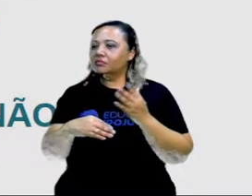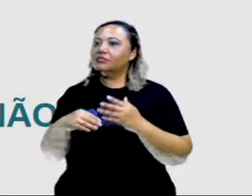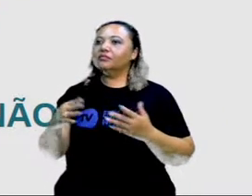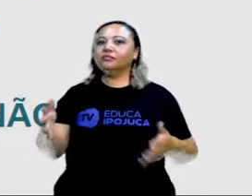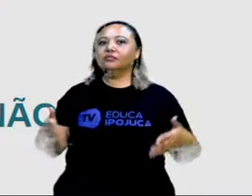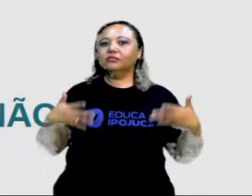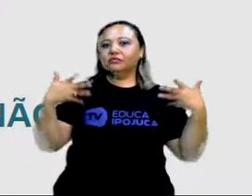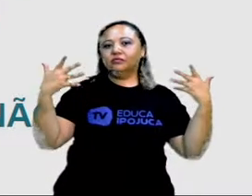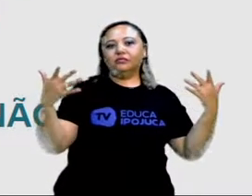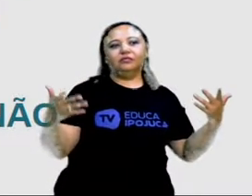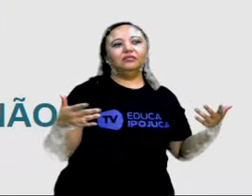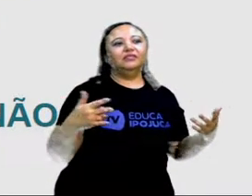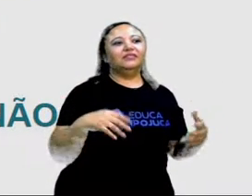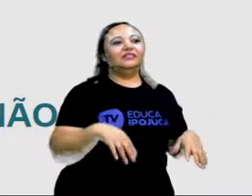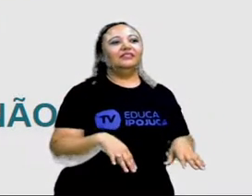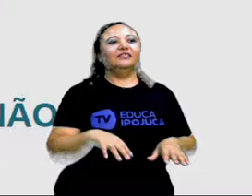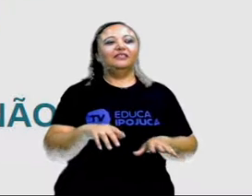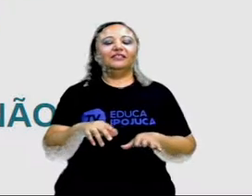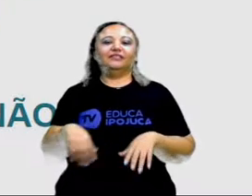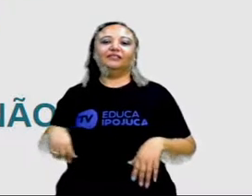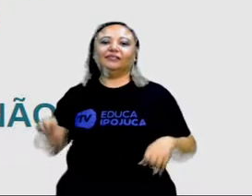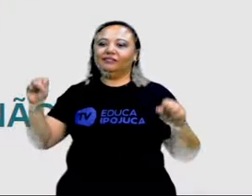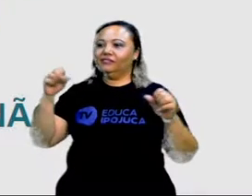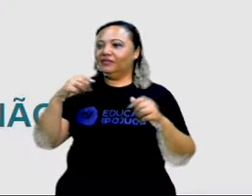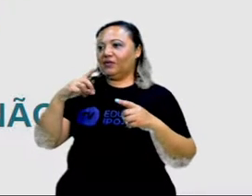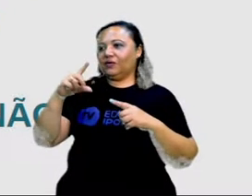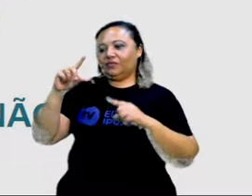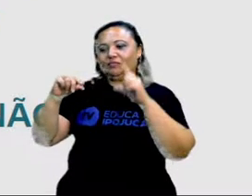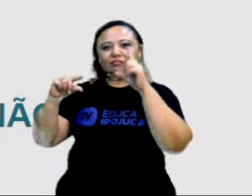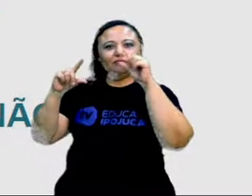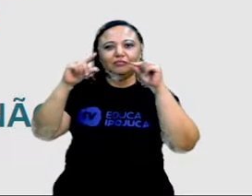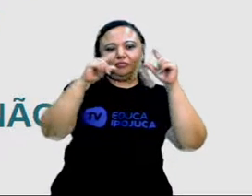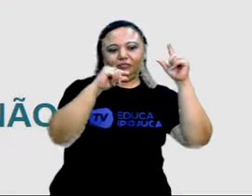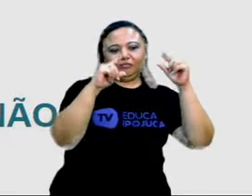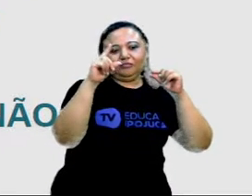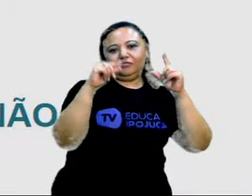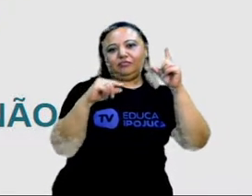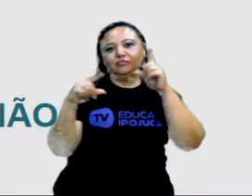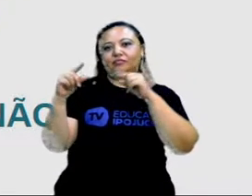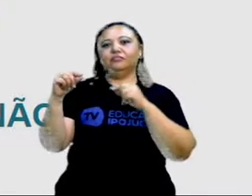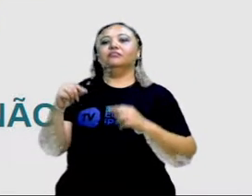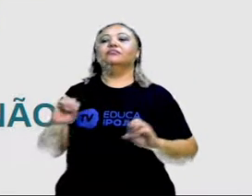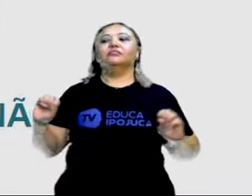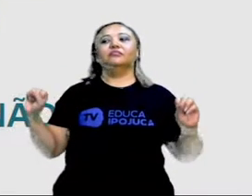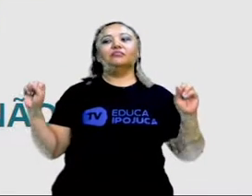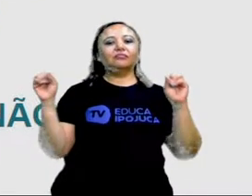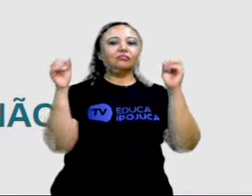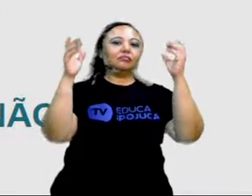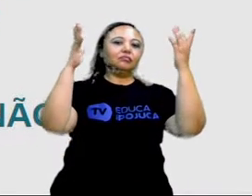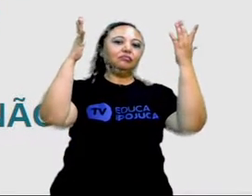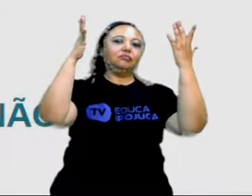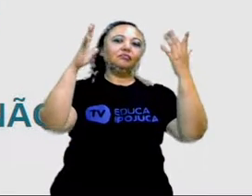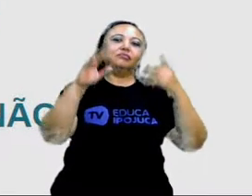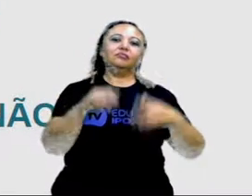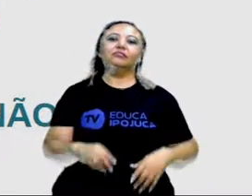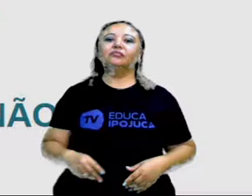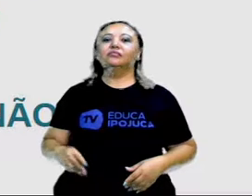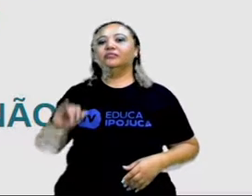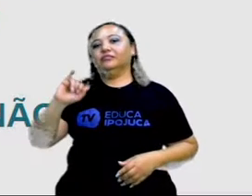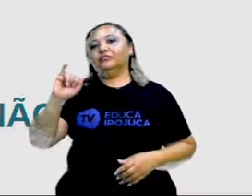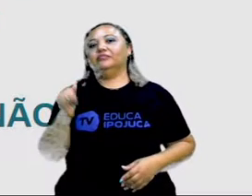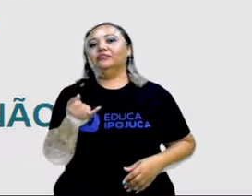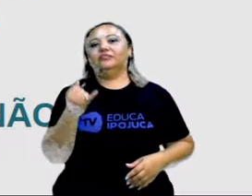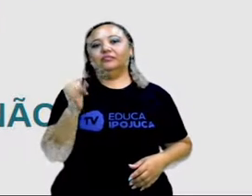Começaram a falar da festa por todos os cantos da floresta. Aproveitavam